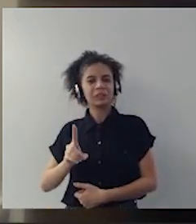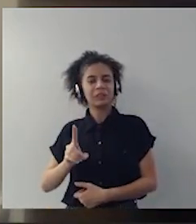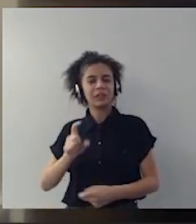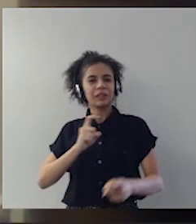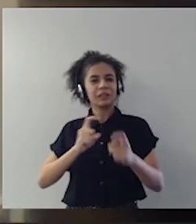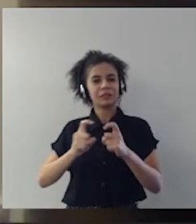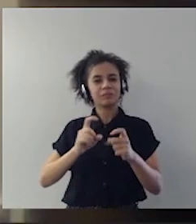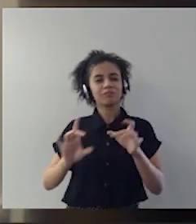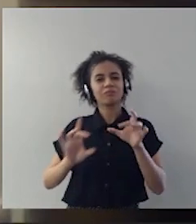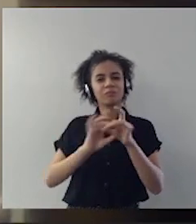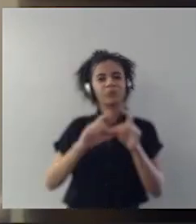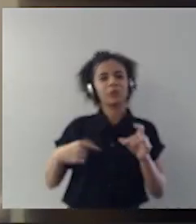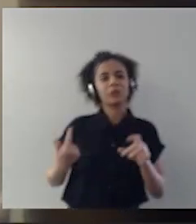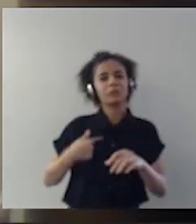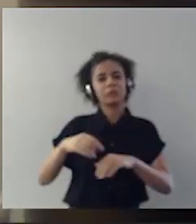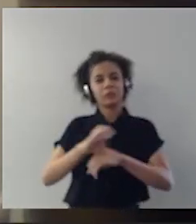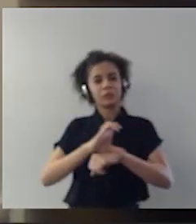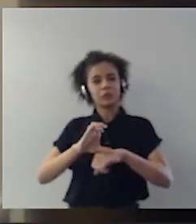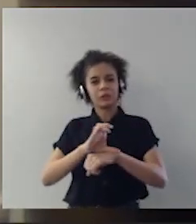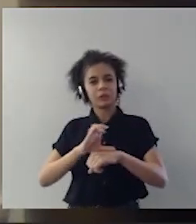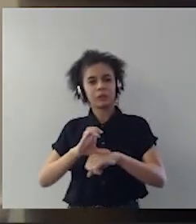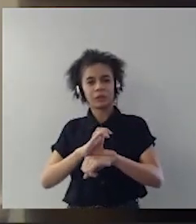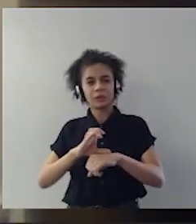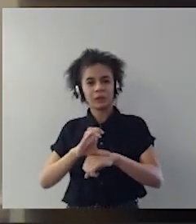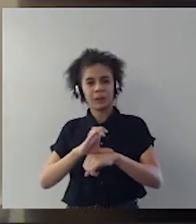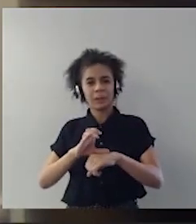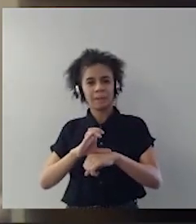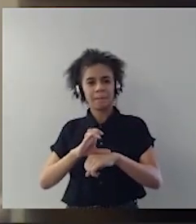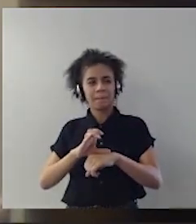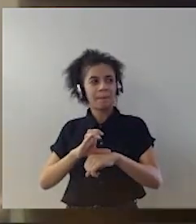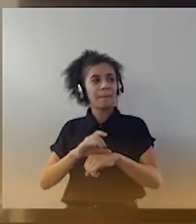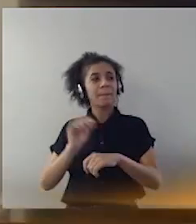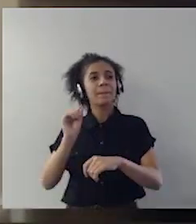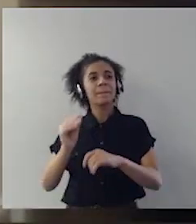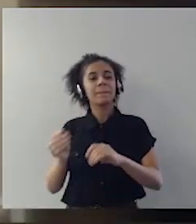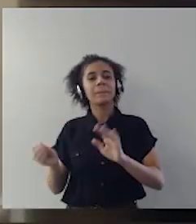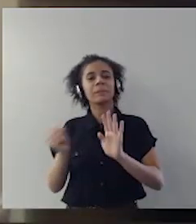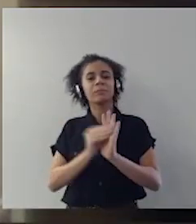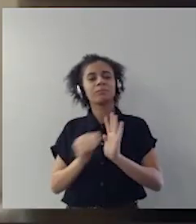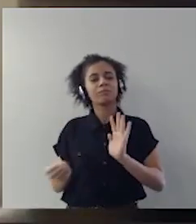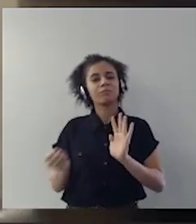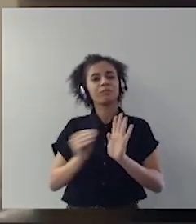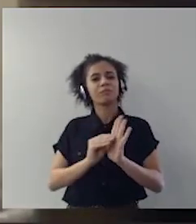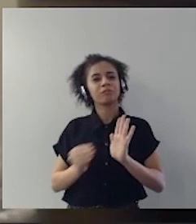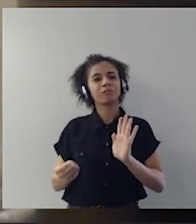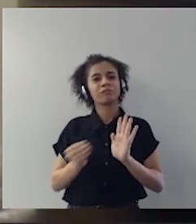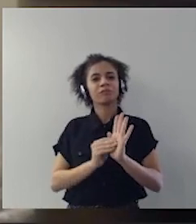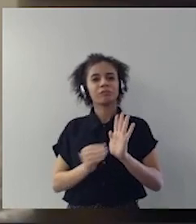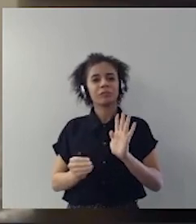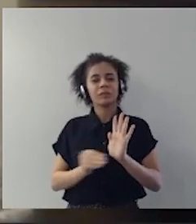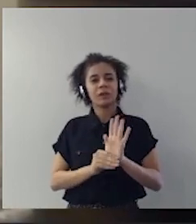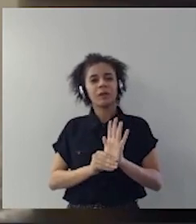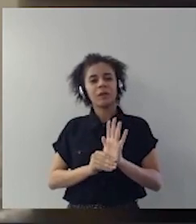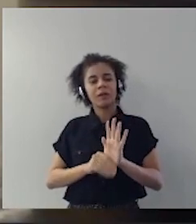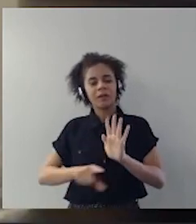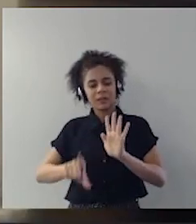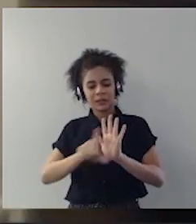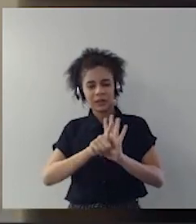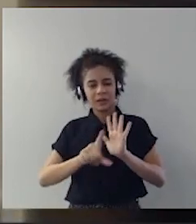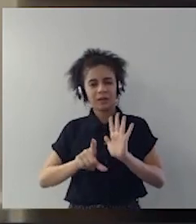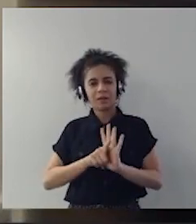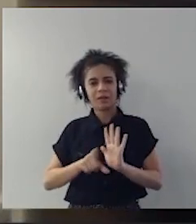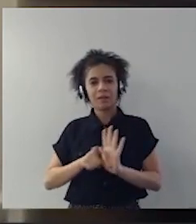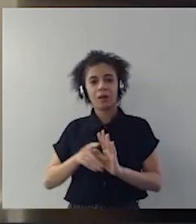à nossa Constituição, né, que coloca em xeque, em pauta, as intervenções, as legislações que estão